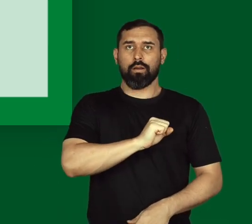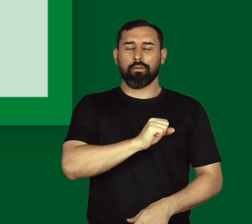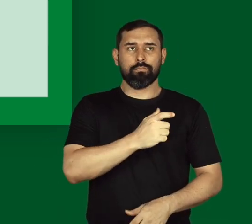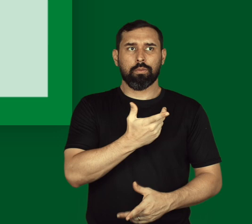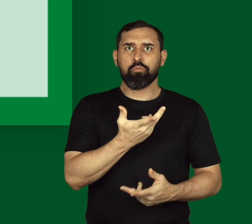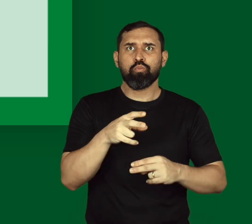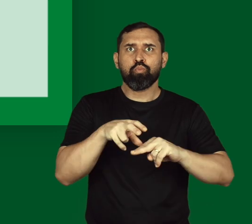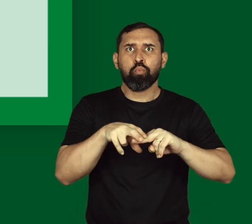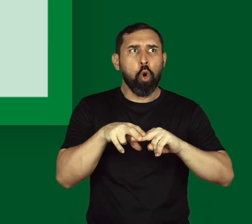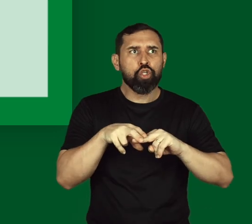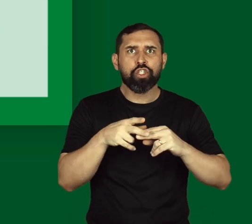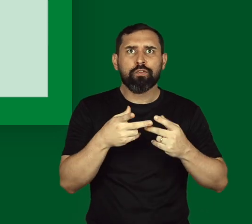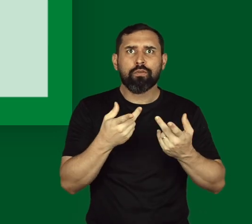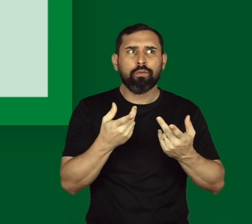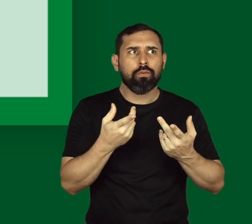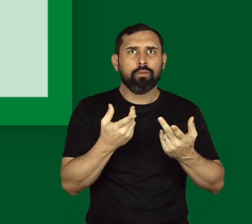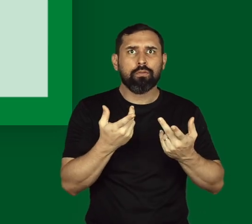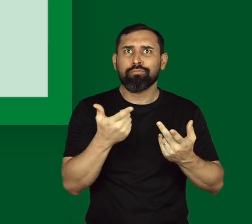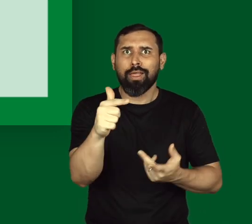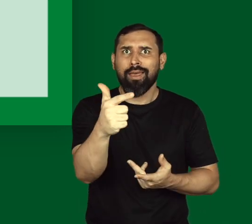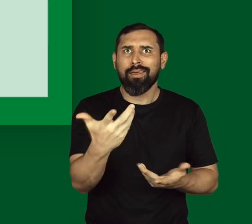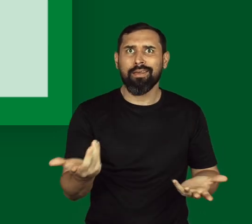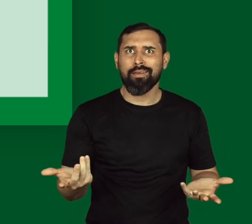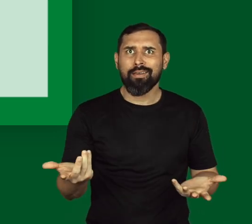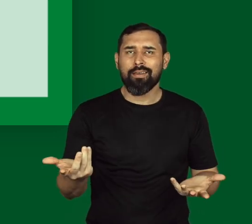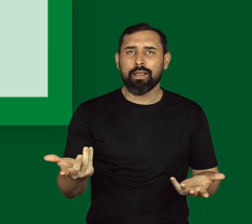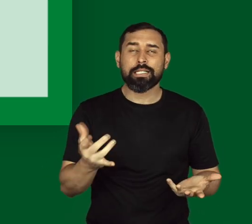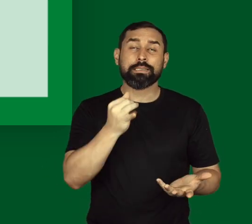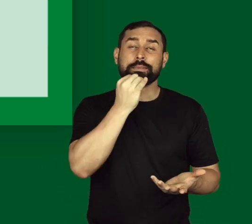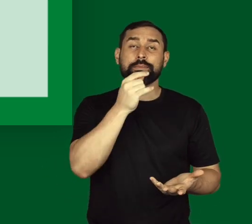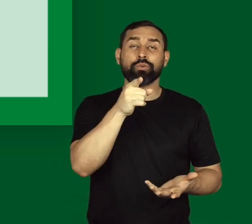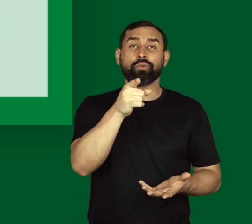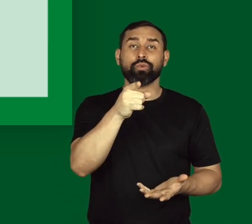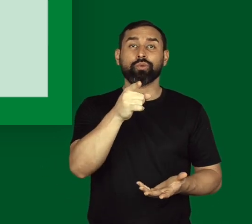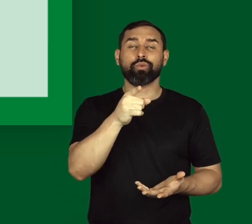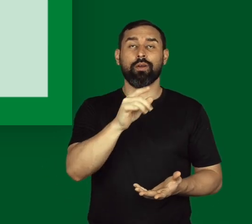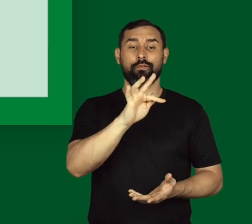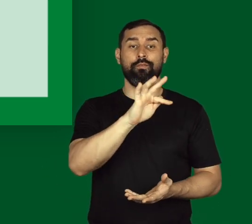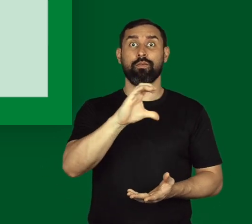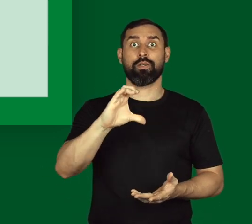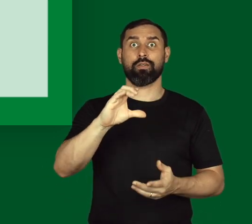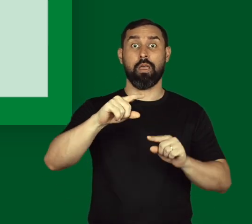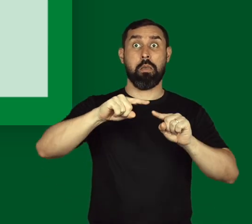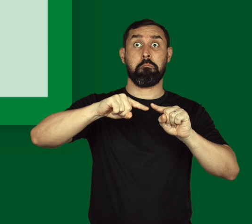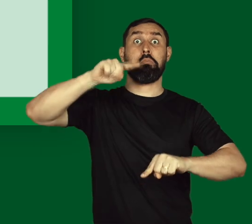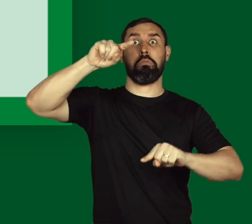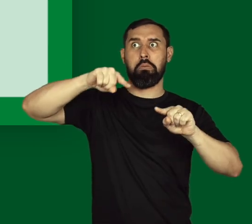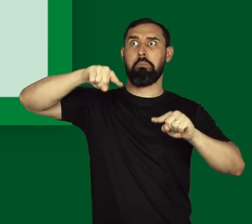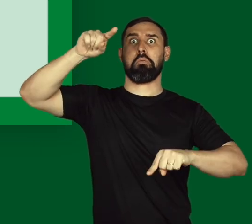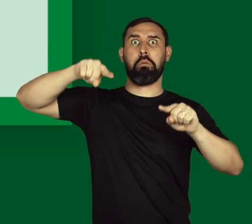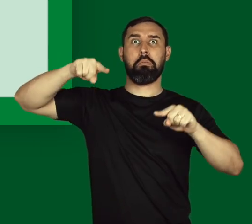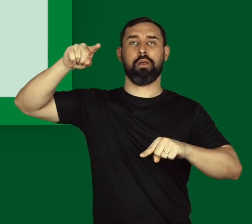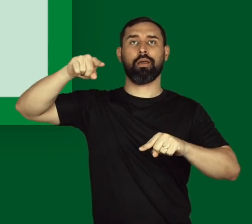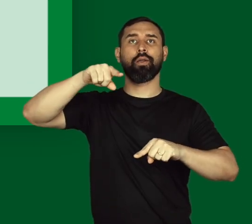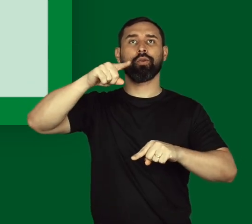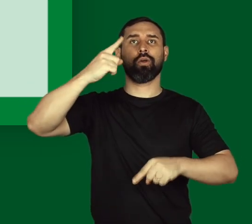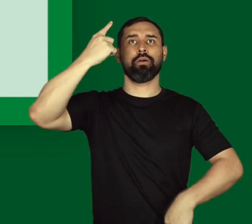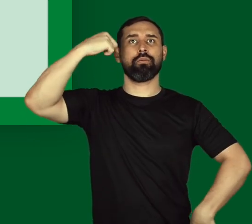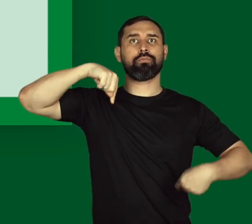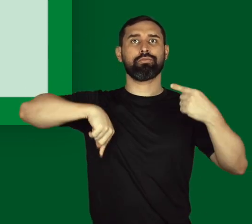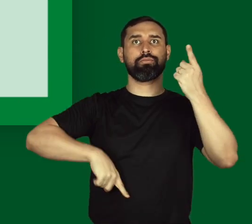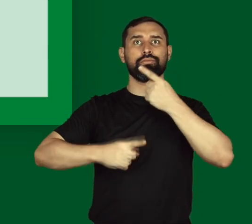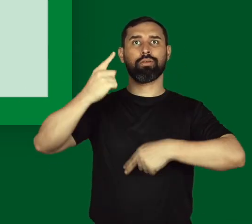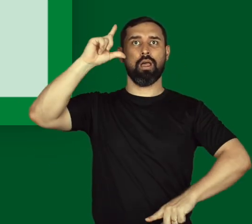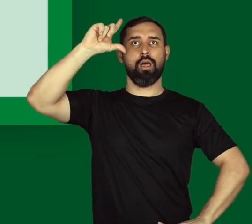tem motivo para tal. O que acontece? A partir do momento que você tem uma frequência cardíaca muito elevada, você vai ter um débito cardíaco e